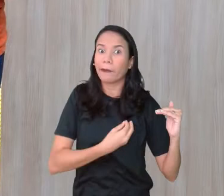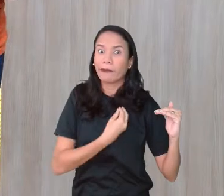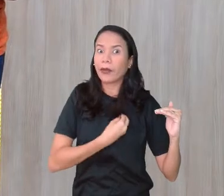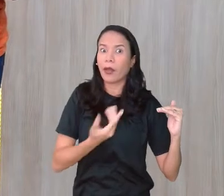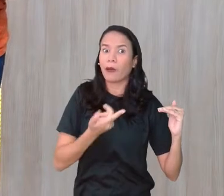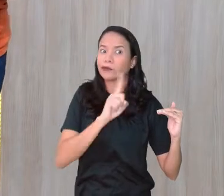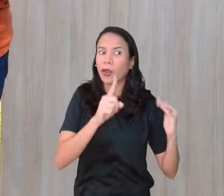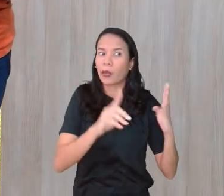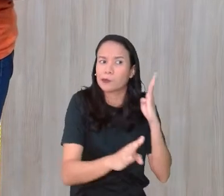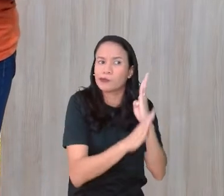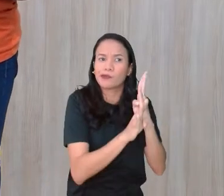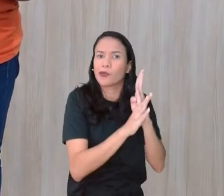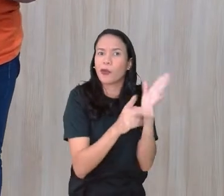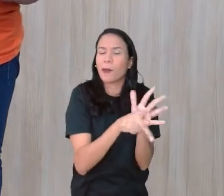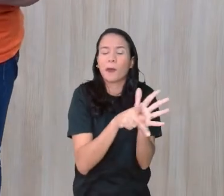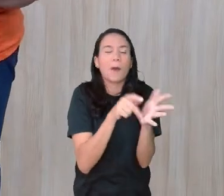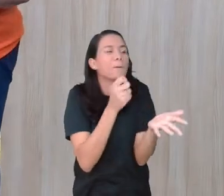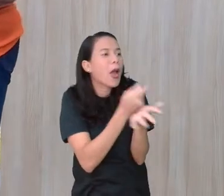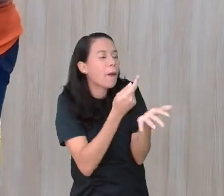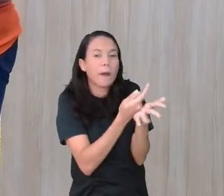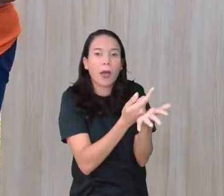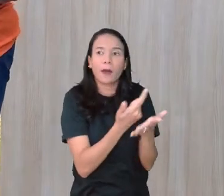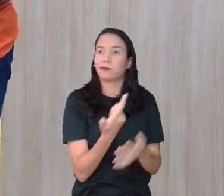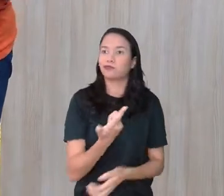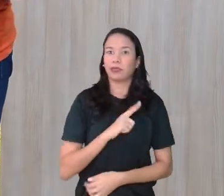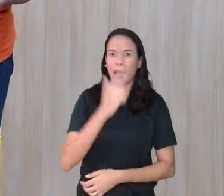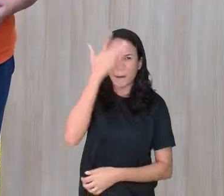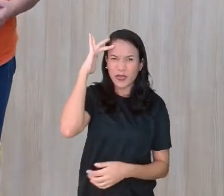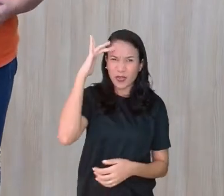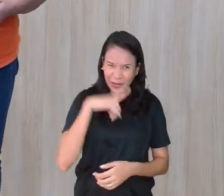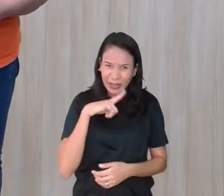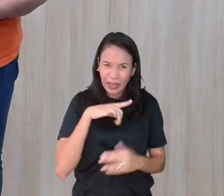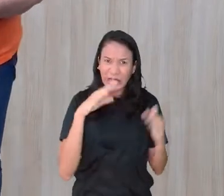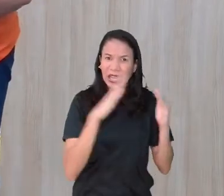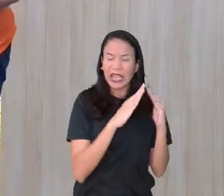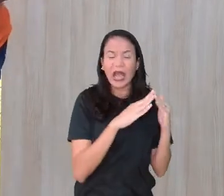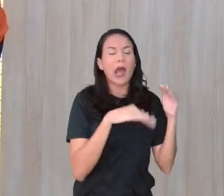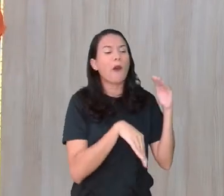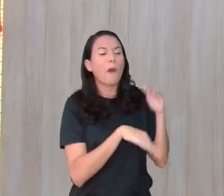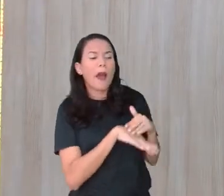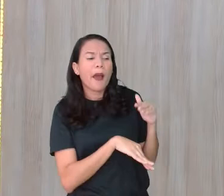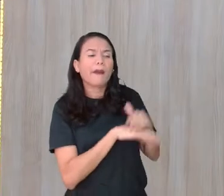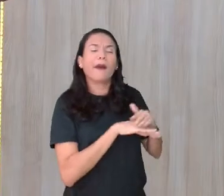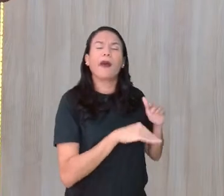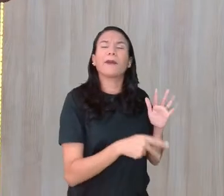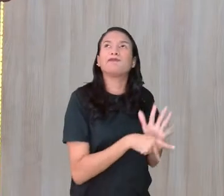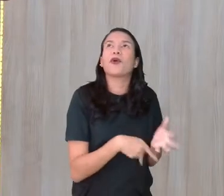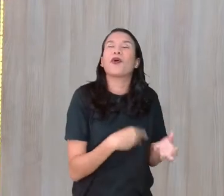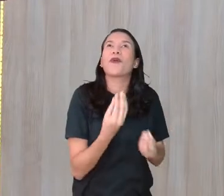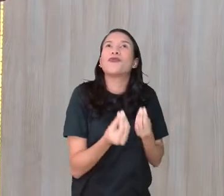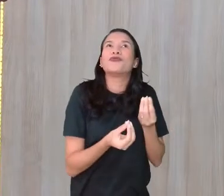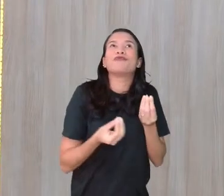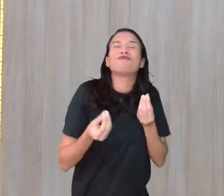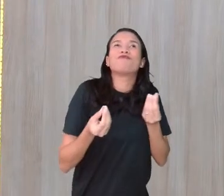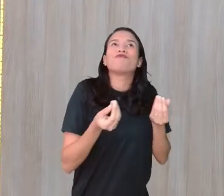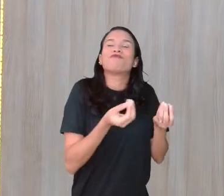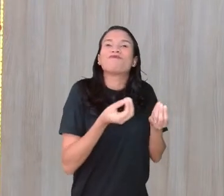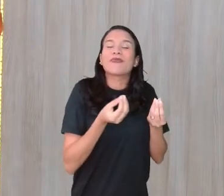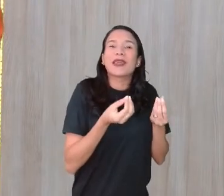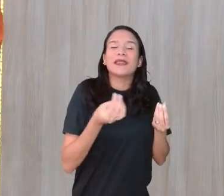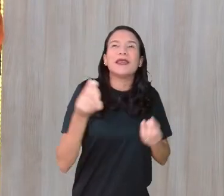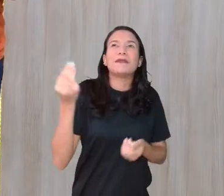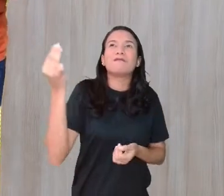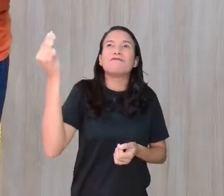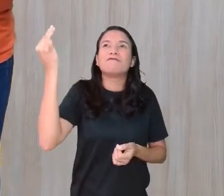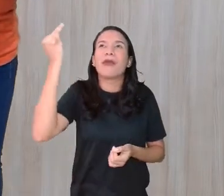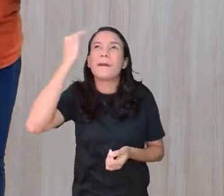mais, nem está no comércio. Quem tem em casa guardadinho, não é? Por uma questão aí de alguma